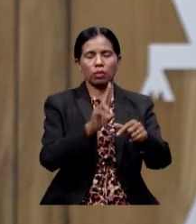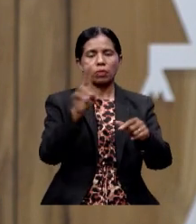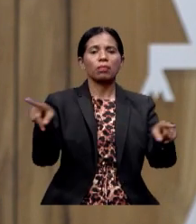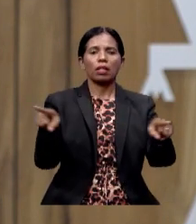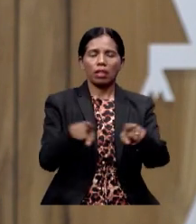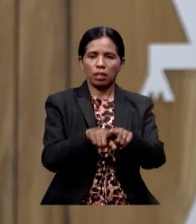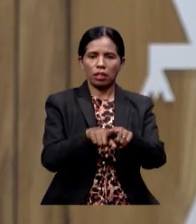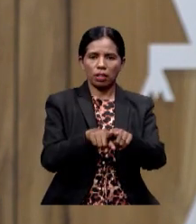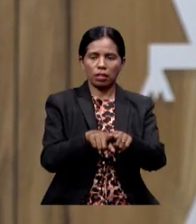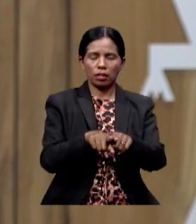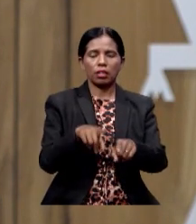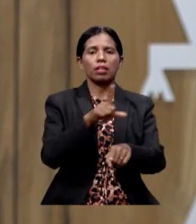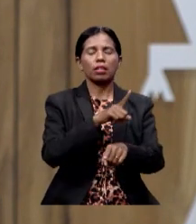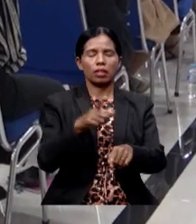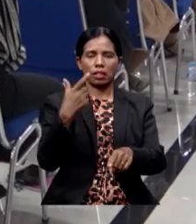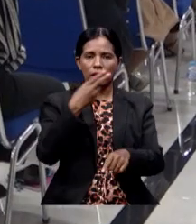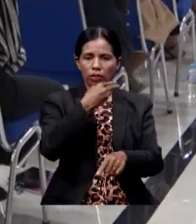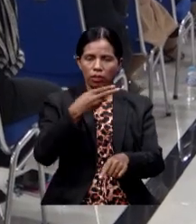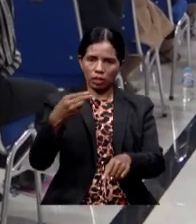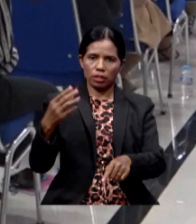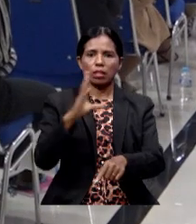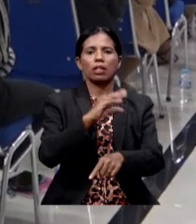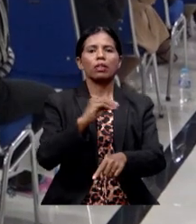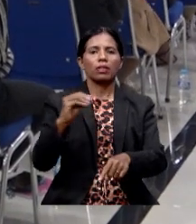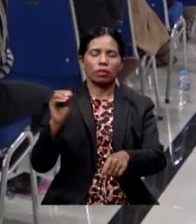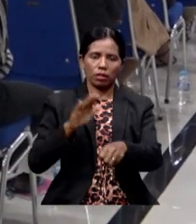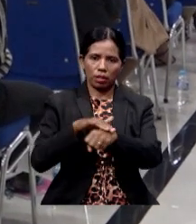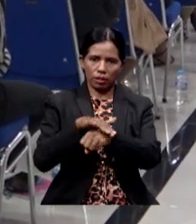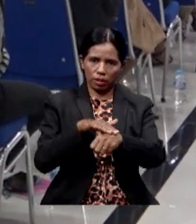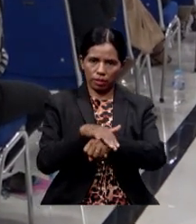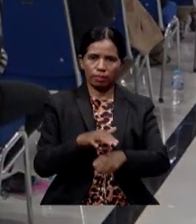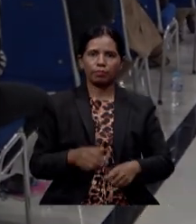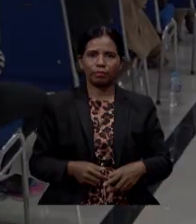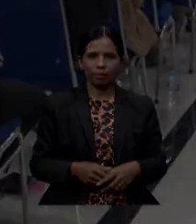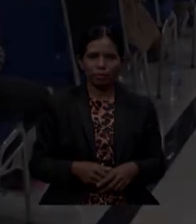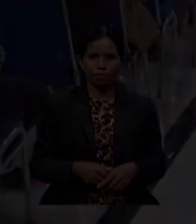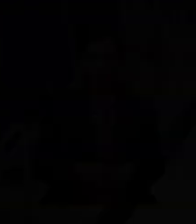Macanesan, Lian Malayu, Nomos Inglesan. João Bosco Dias, Tomé da Silva, GMN.